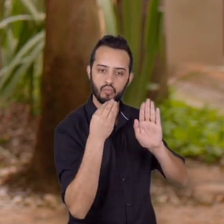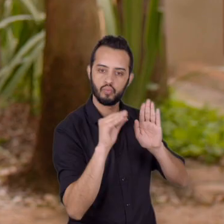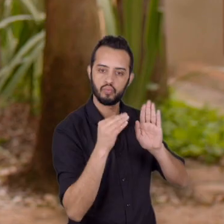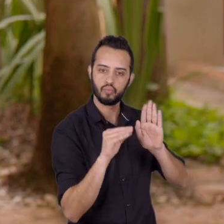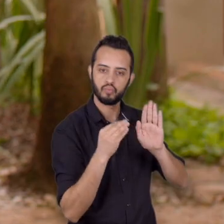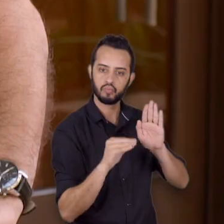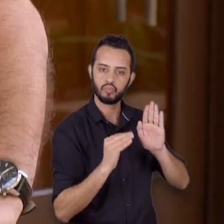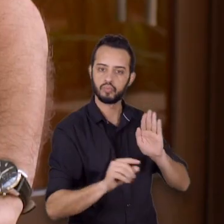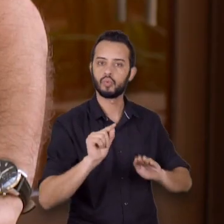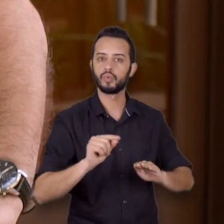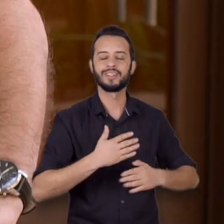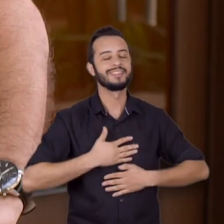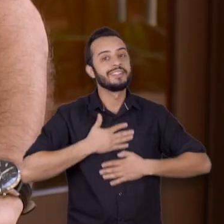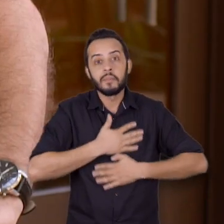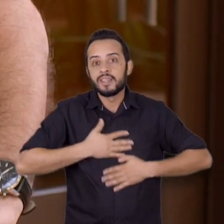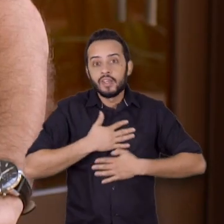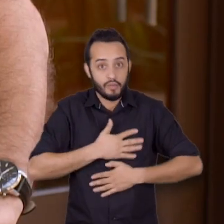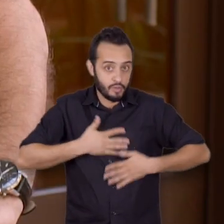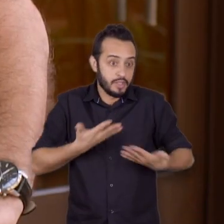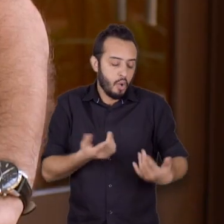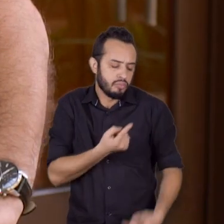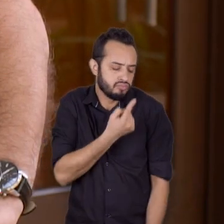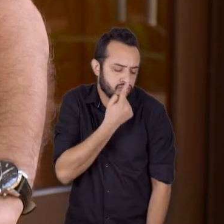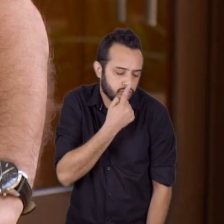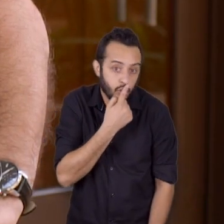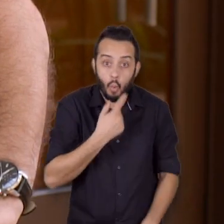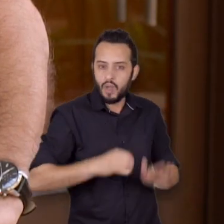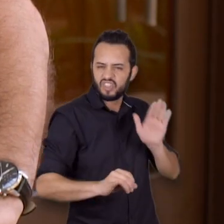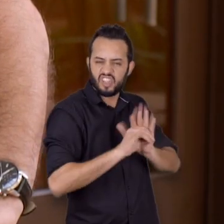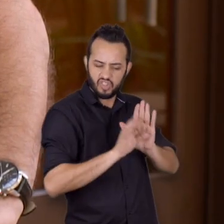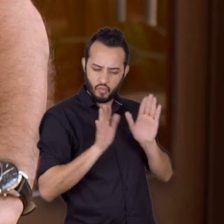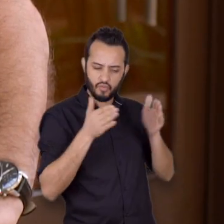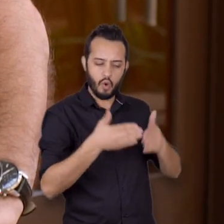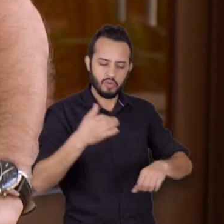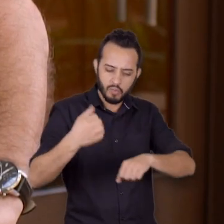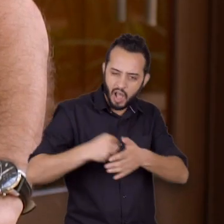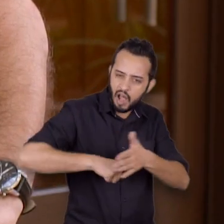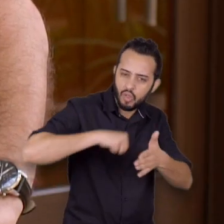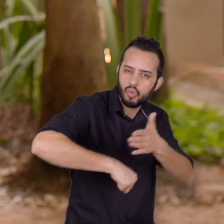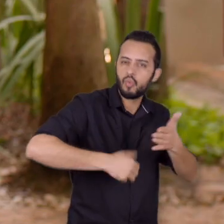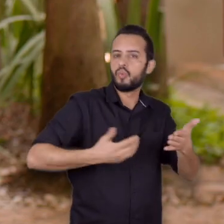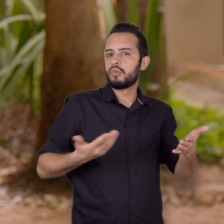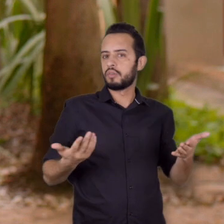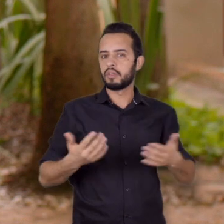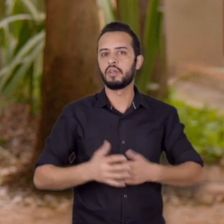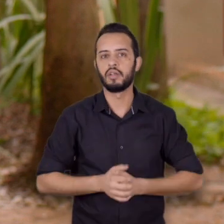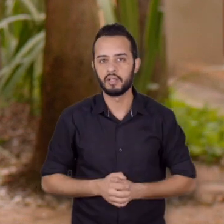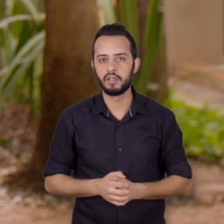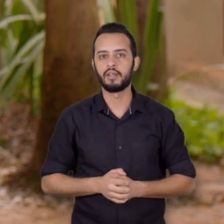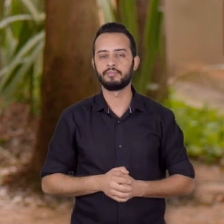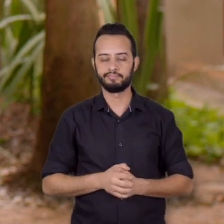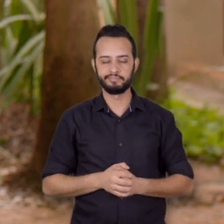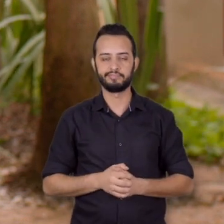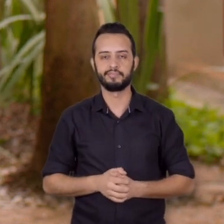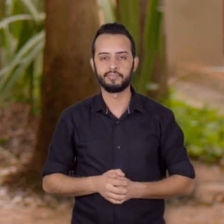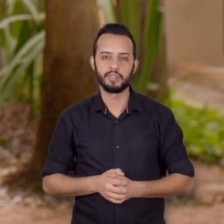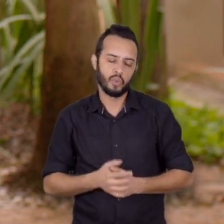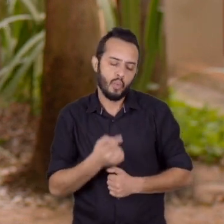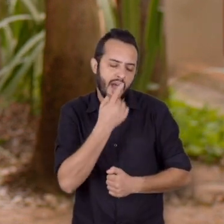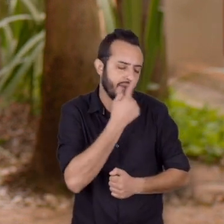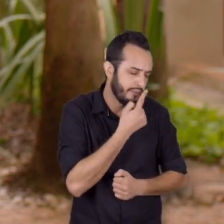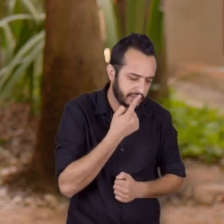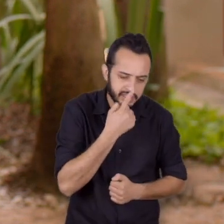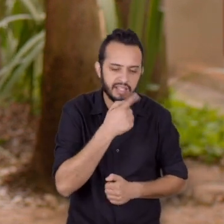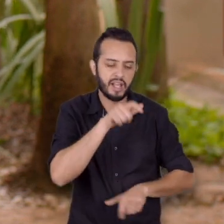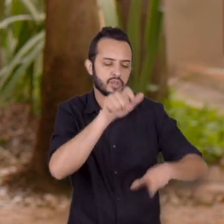que te são prazerosas, ou que tem a ver com algum ideal, ou que tem a ver com certas afinidades que você